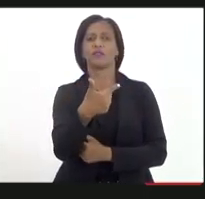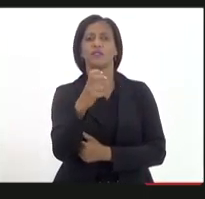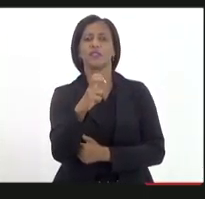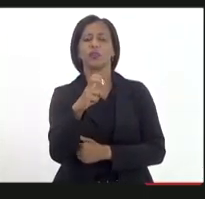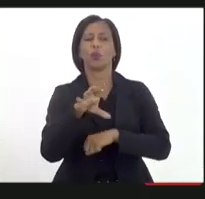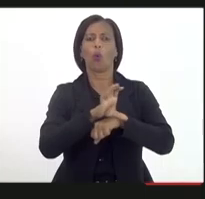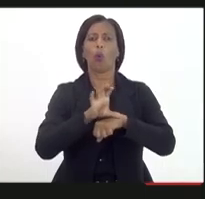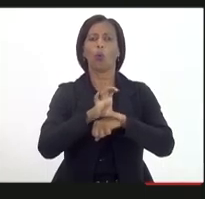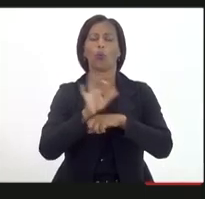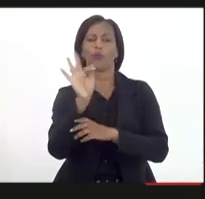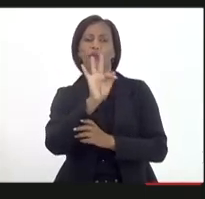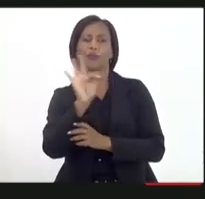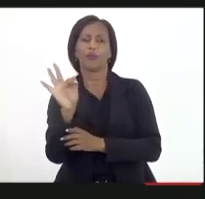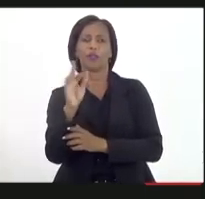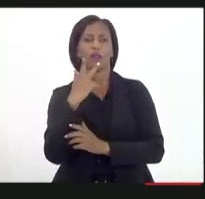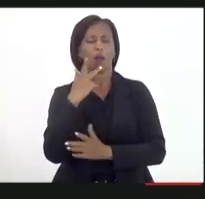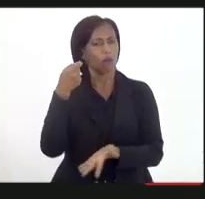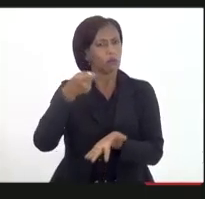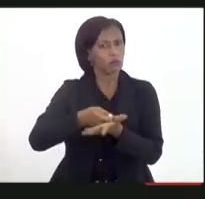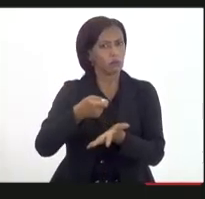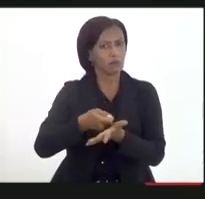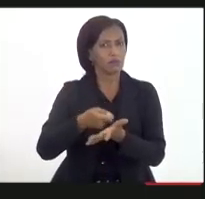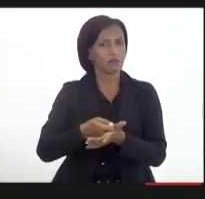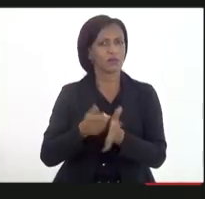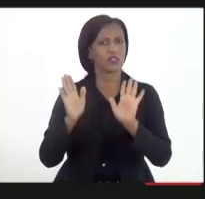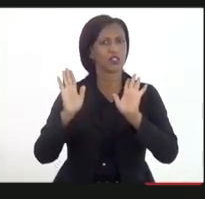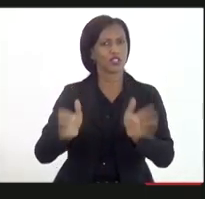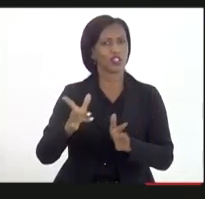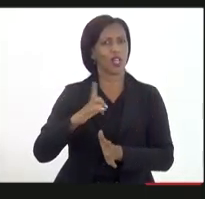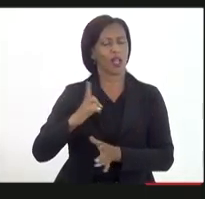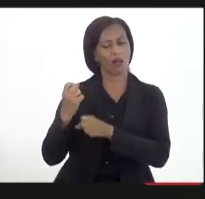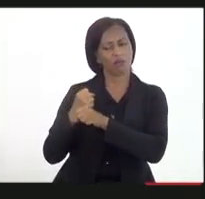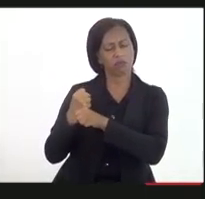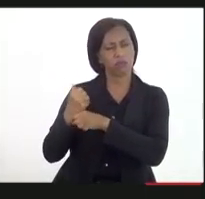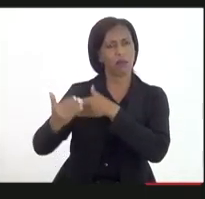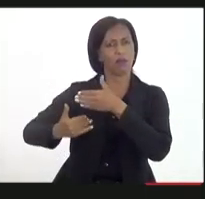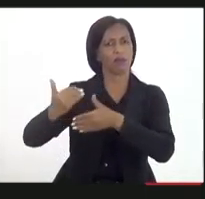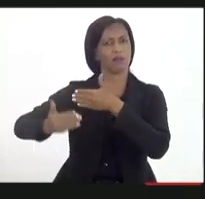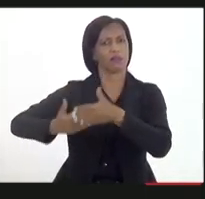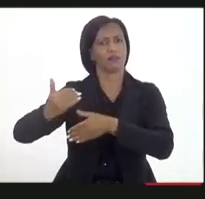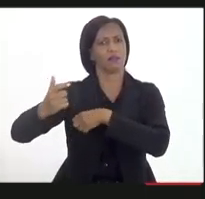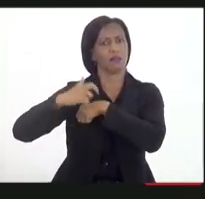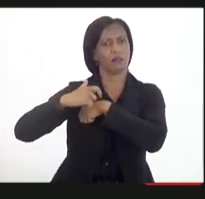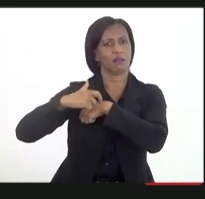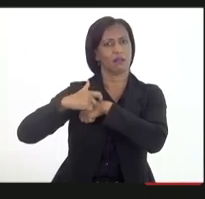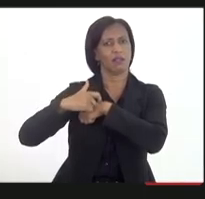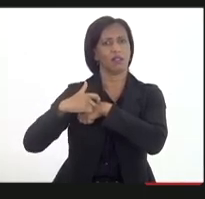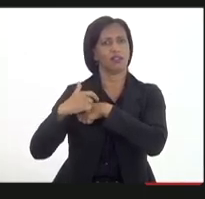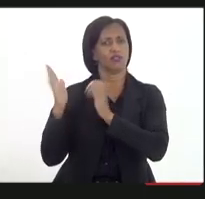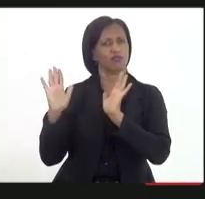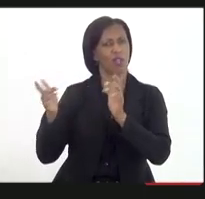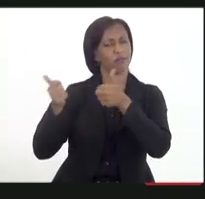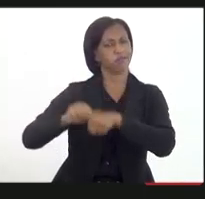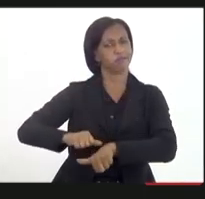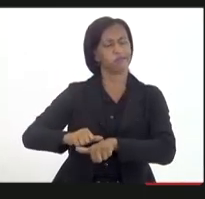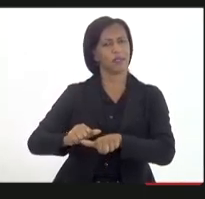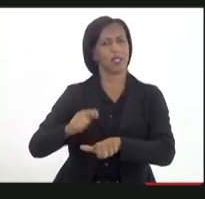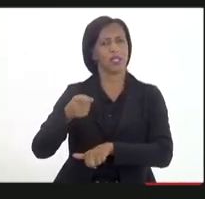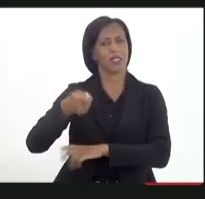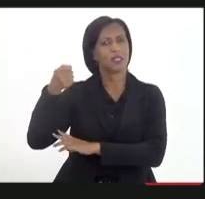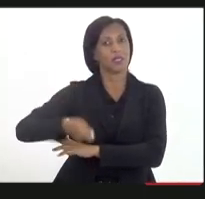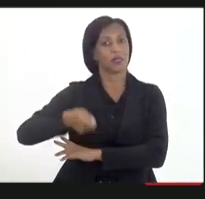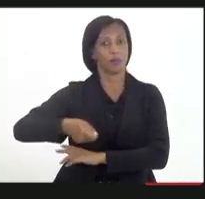Federal é pertinente hoje a gente já é algum tempo né De grande valia à criação deste